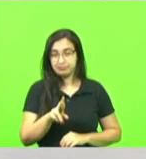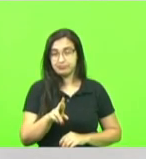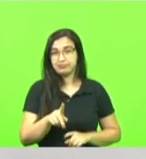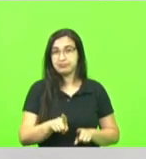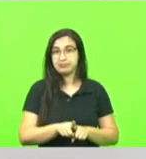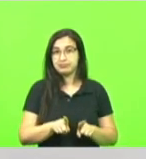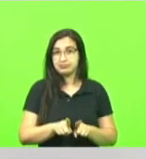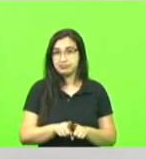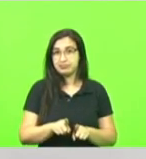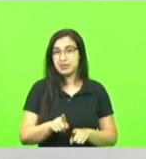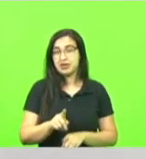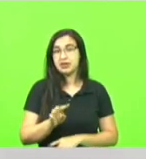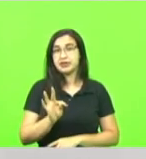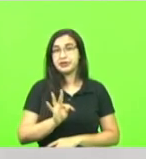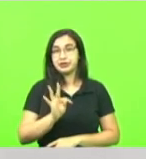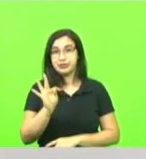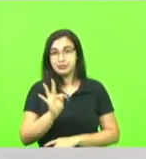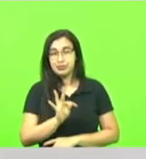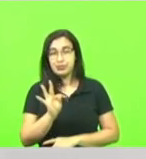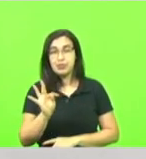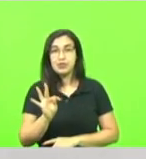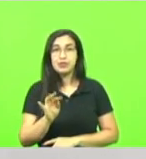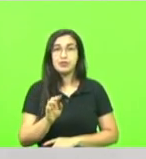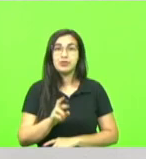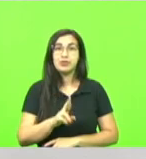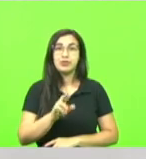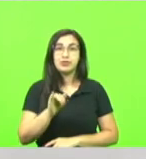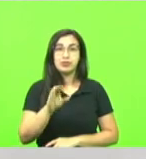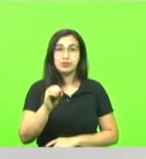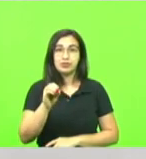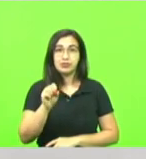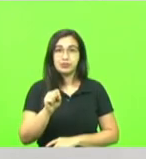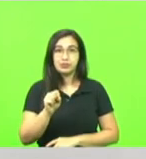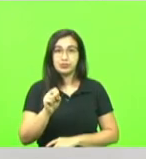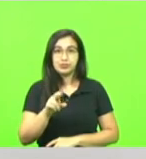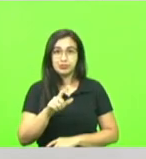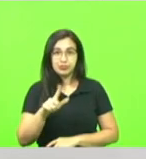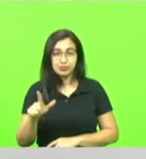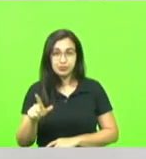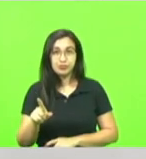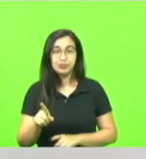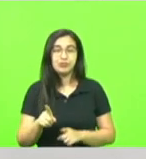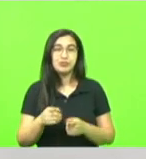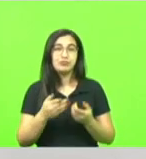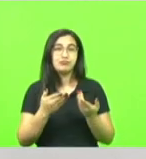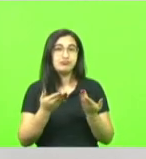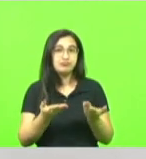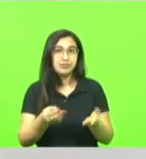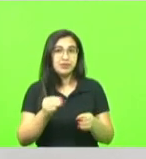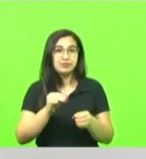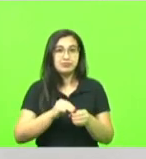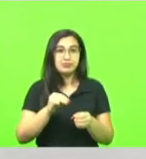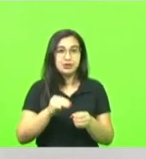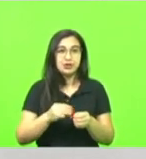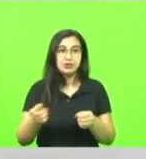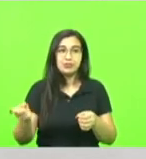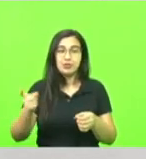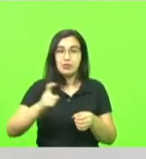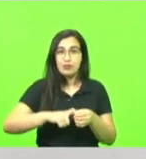Indaial, Timbó, subindo a Rio do Sul, Ituporanga, e retornando